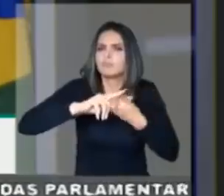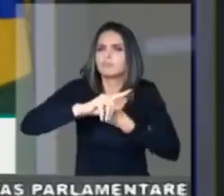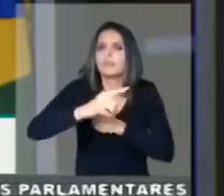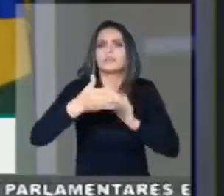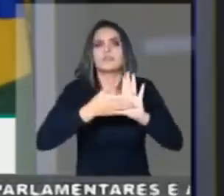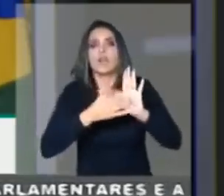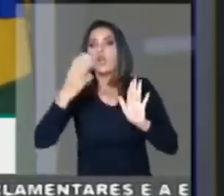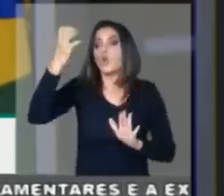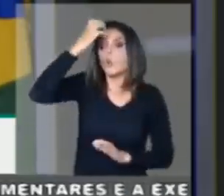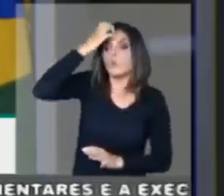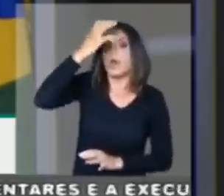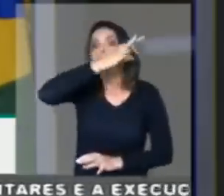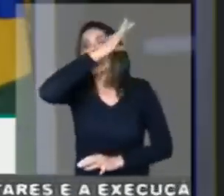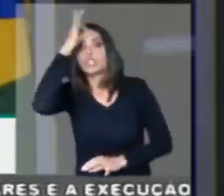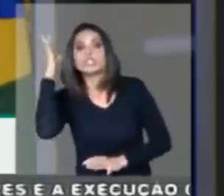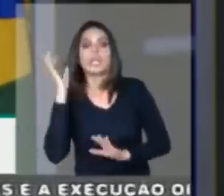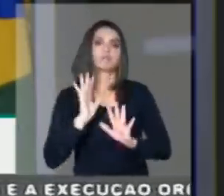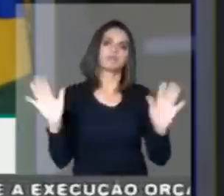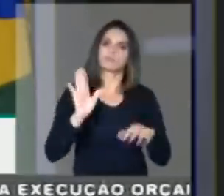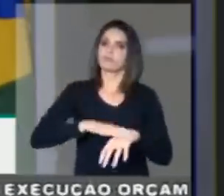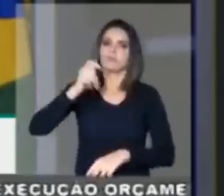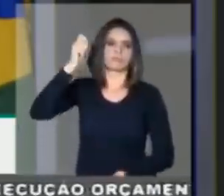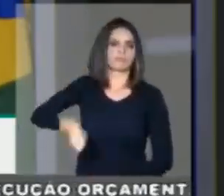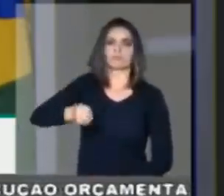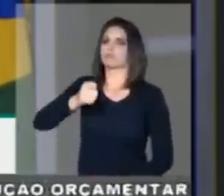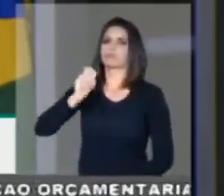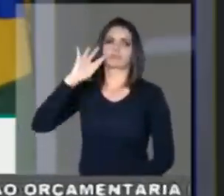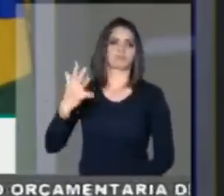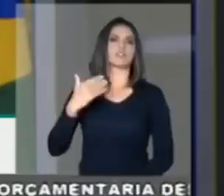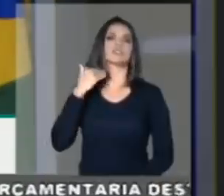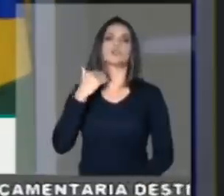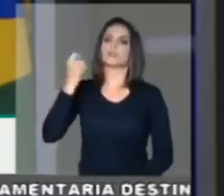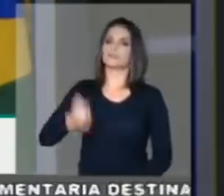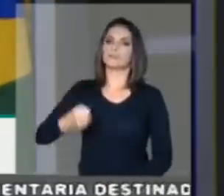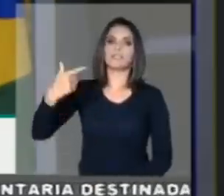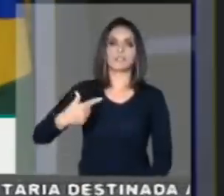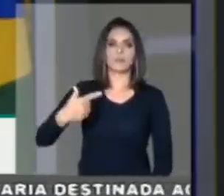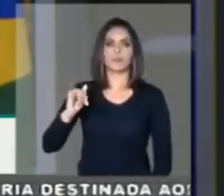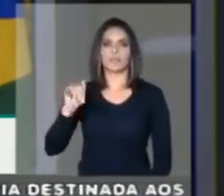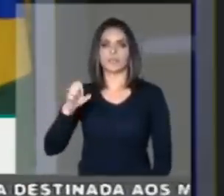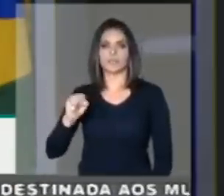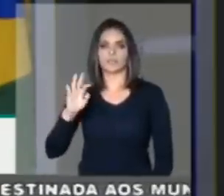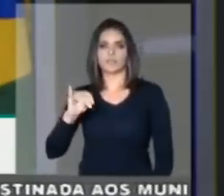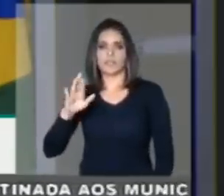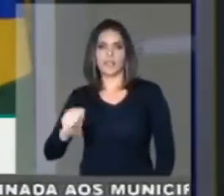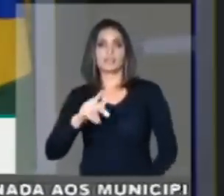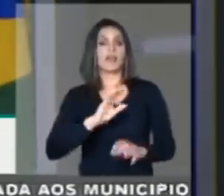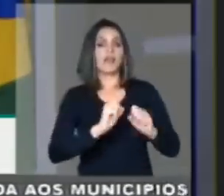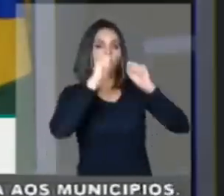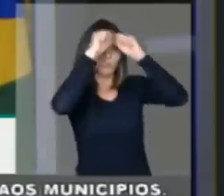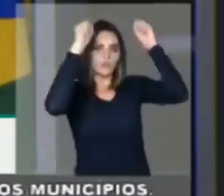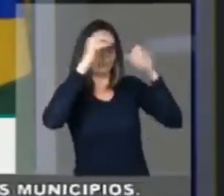se é culpado ou se é inocente, isso é decidido na segunda instância, matéria de tribunais superiores, é matéria de pacificação